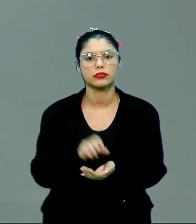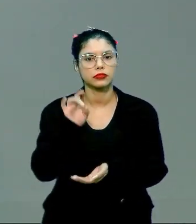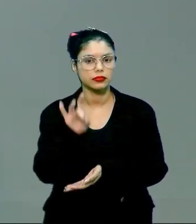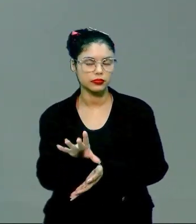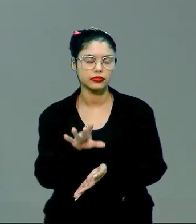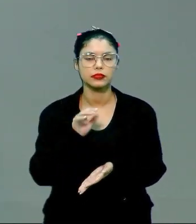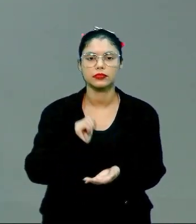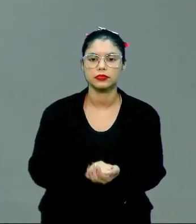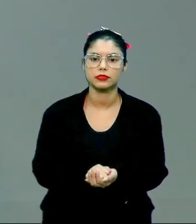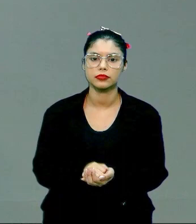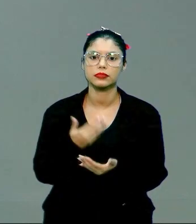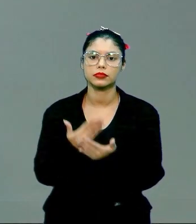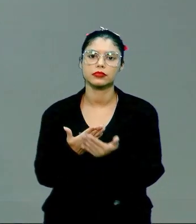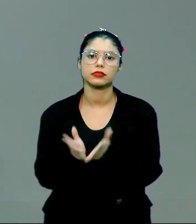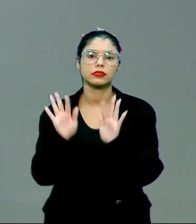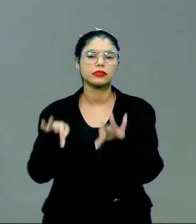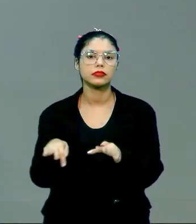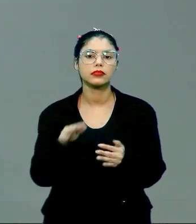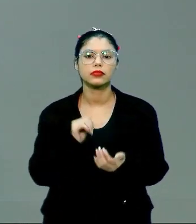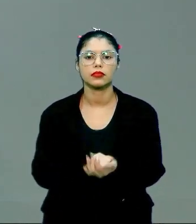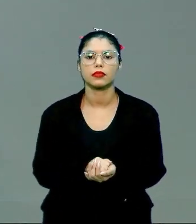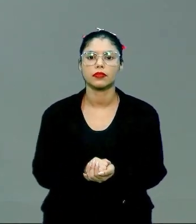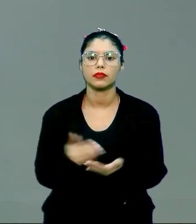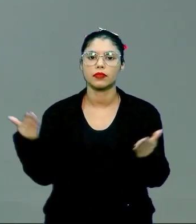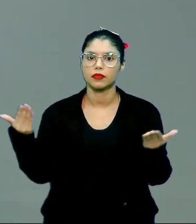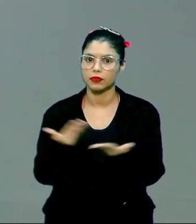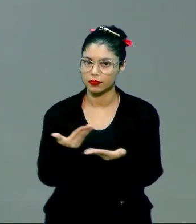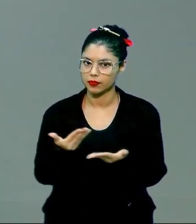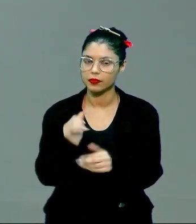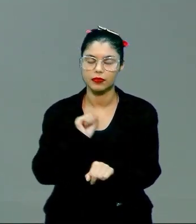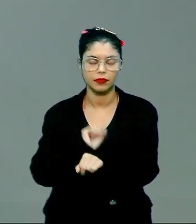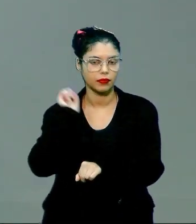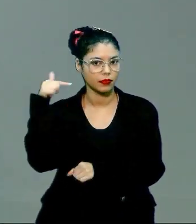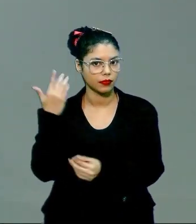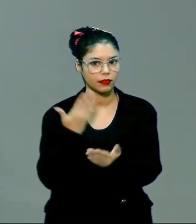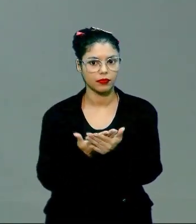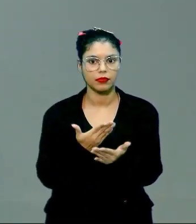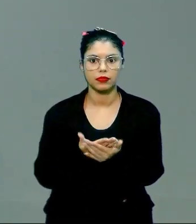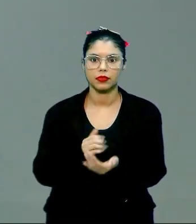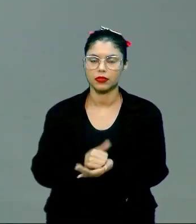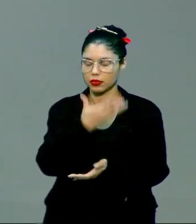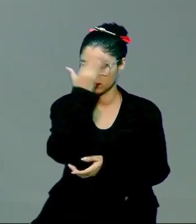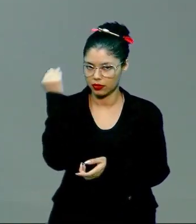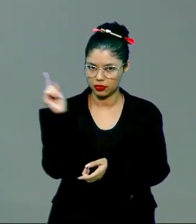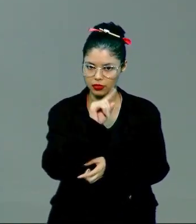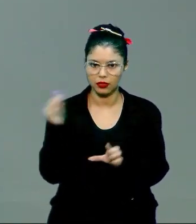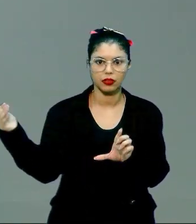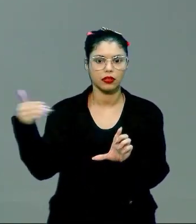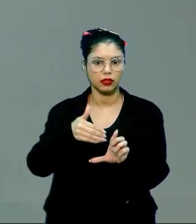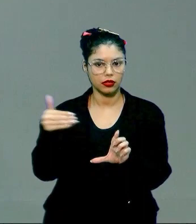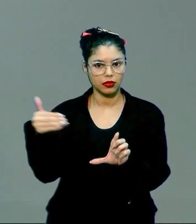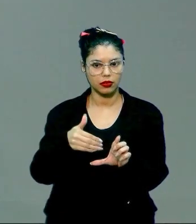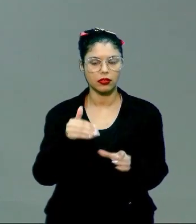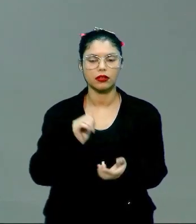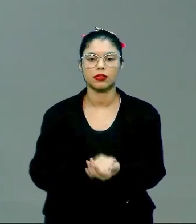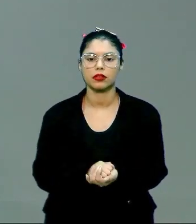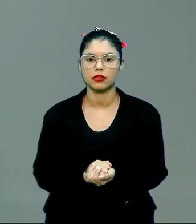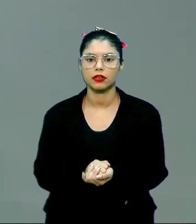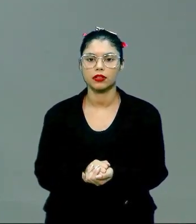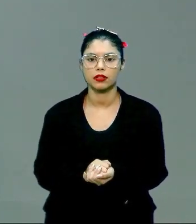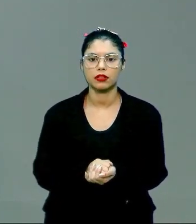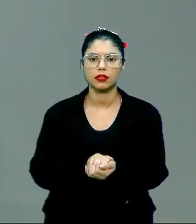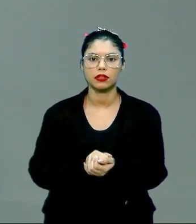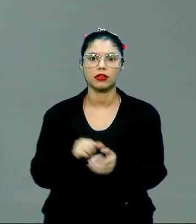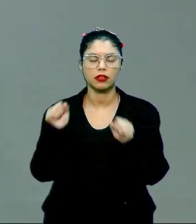por hoje, nesta aula, finalizamos por aqui. Aguardo você na nossa próxima aula. Não esqueça de acessar a nossa plataforma do